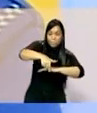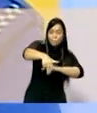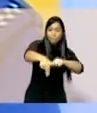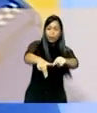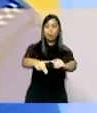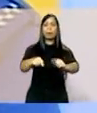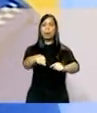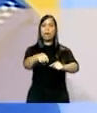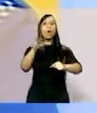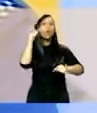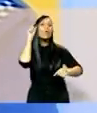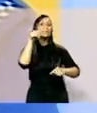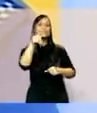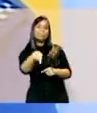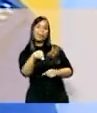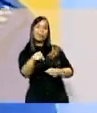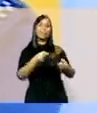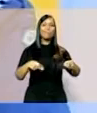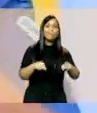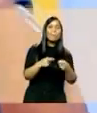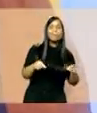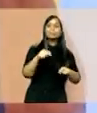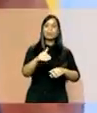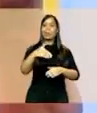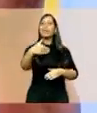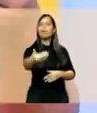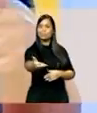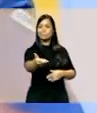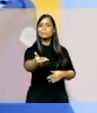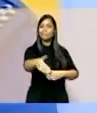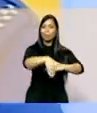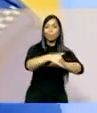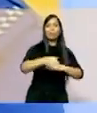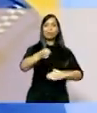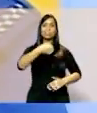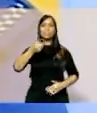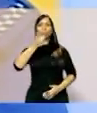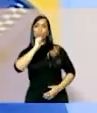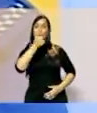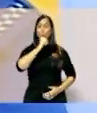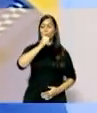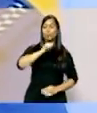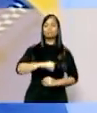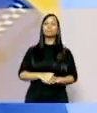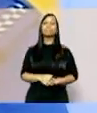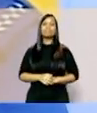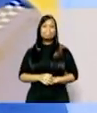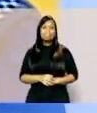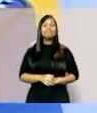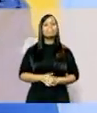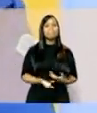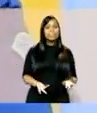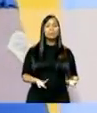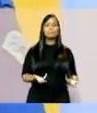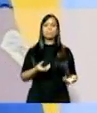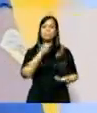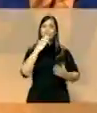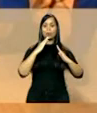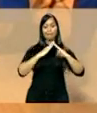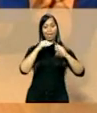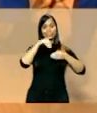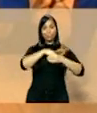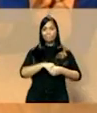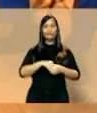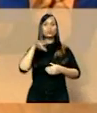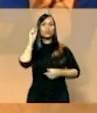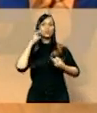ia ouvir a música do lado de lá da rua, tomando cerveja. Seria mais interessante ele ouvir na casa dele,